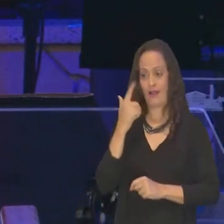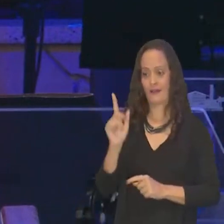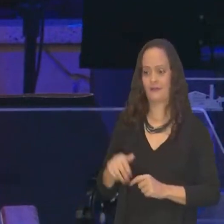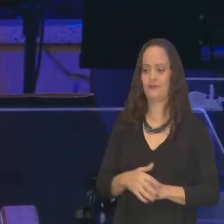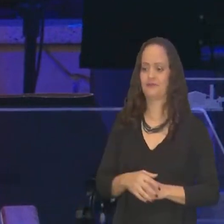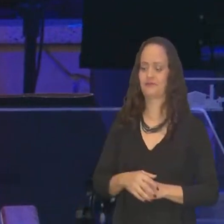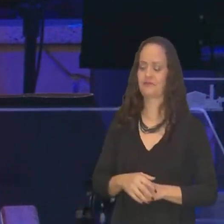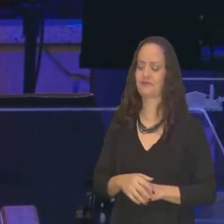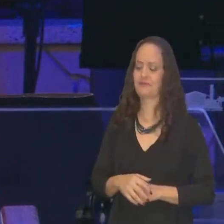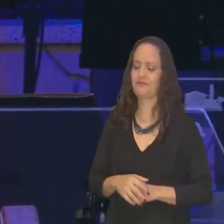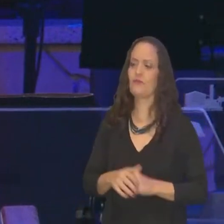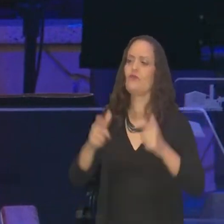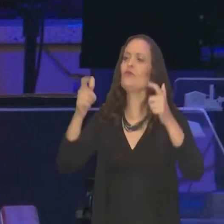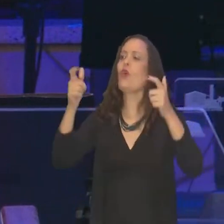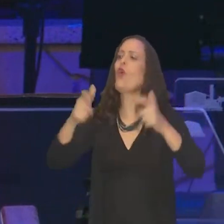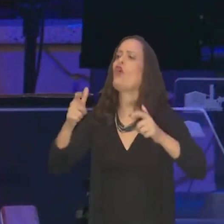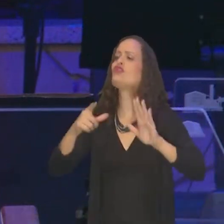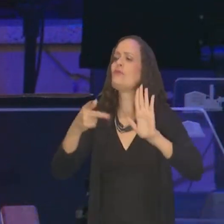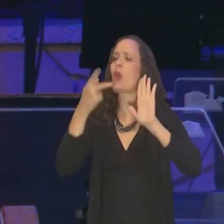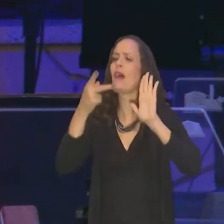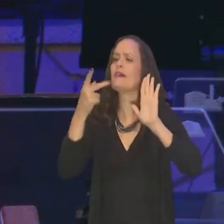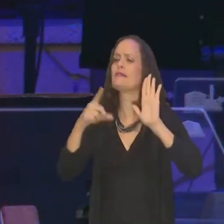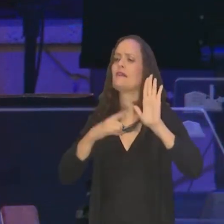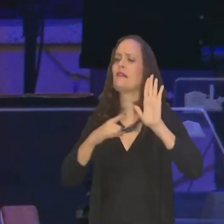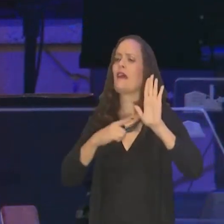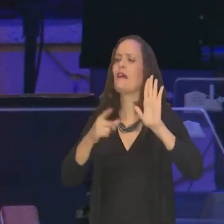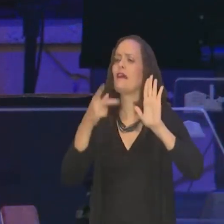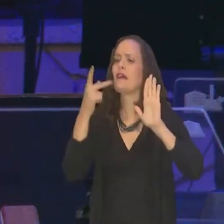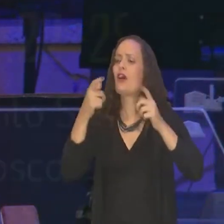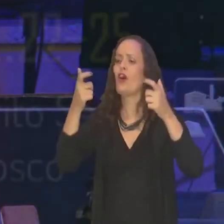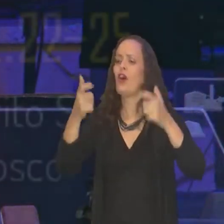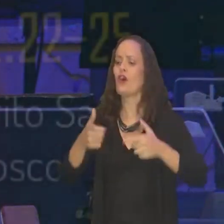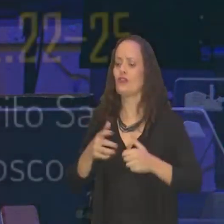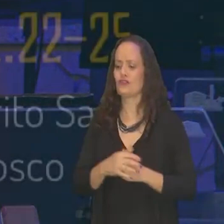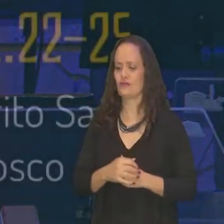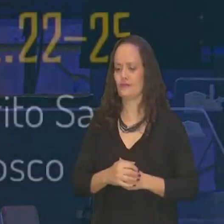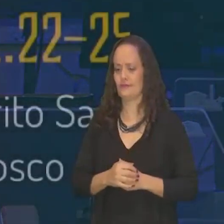irmã. Onde está esta profecia cumprida?